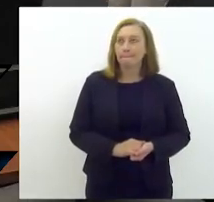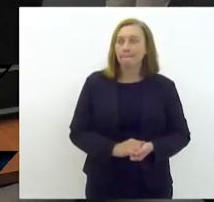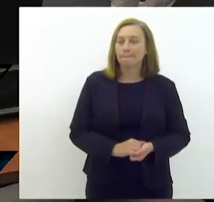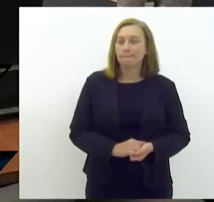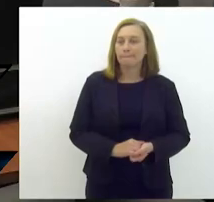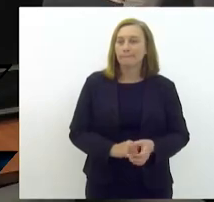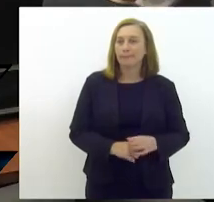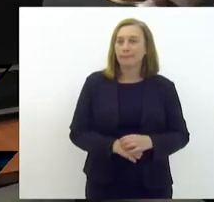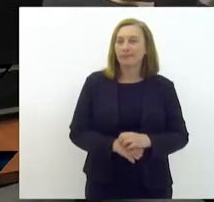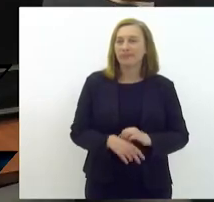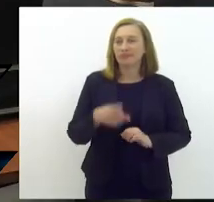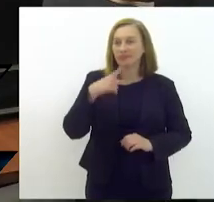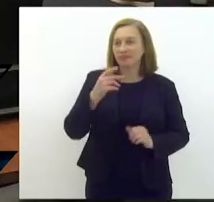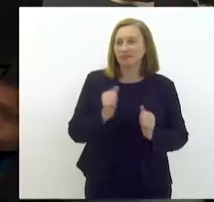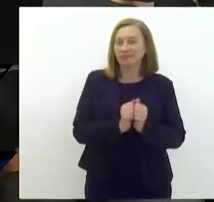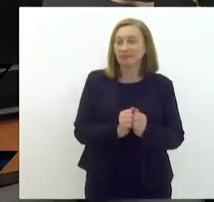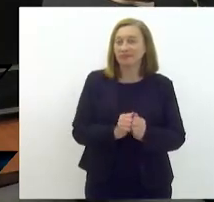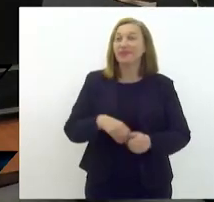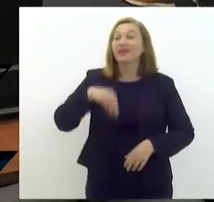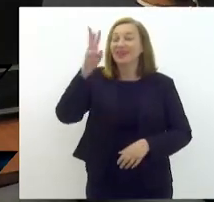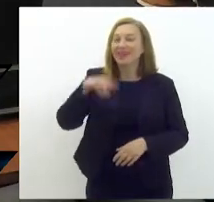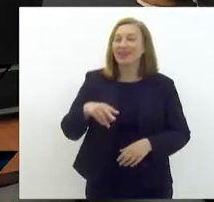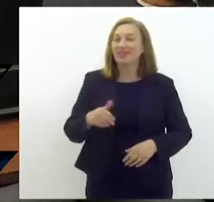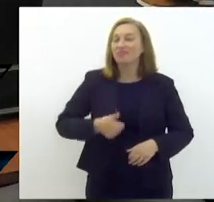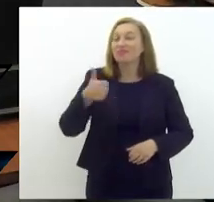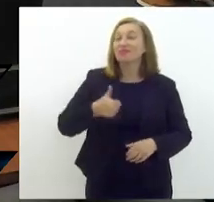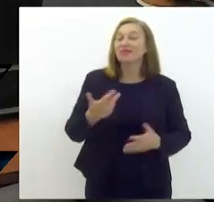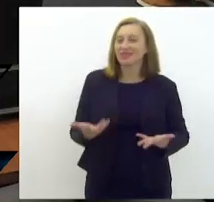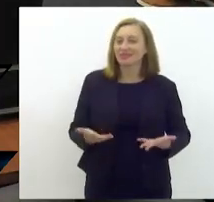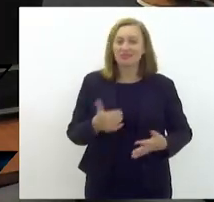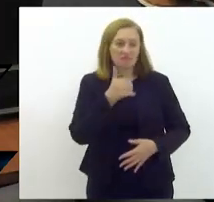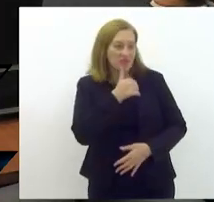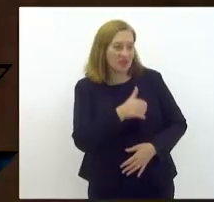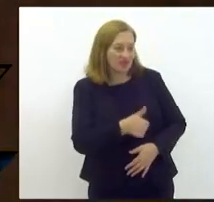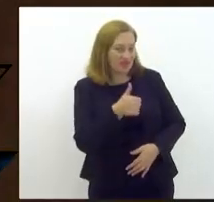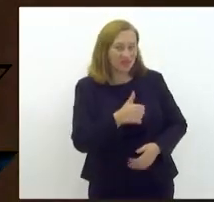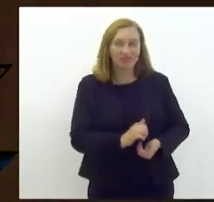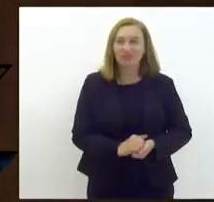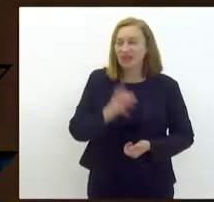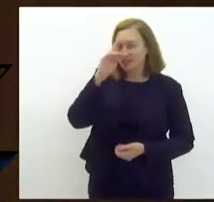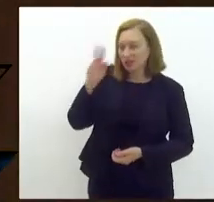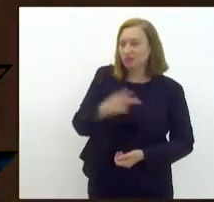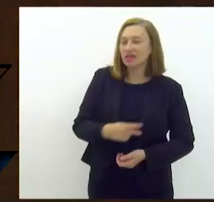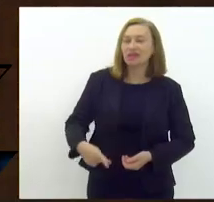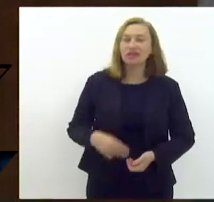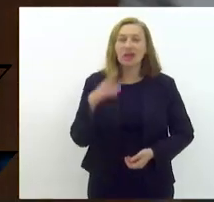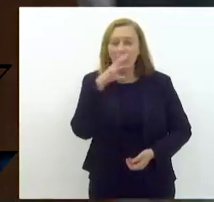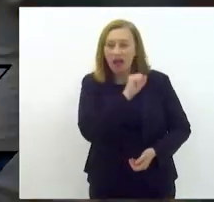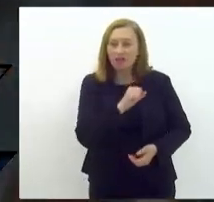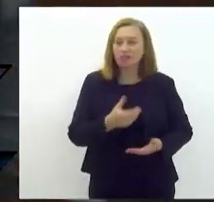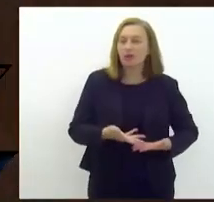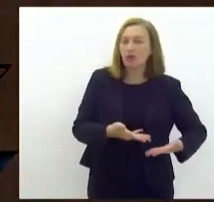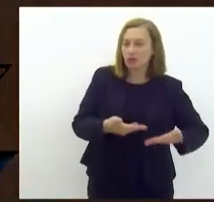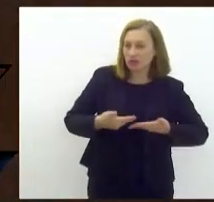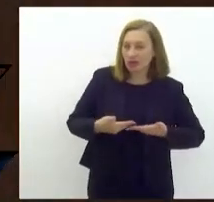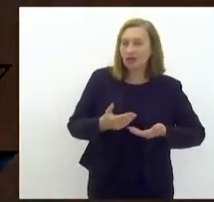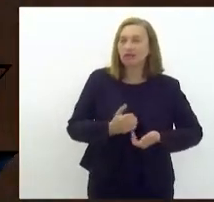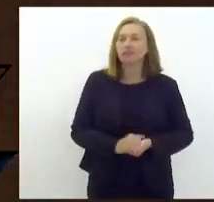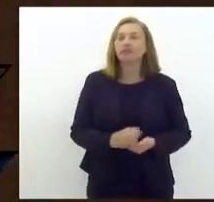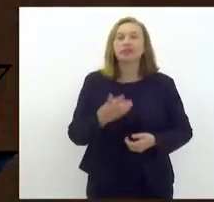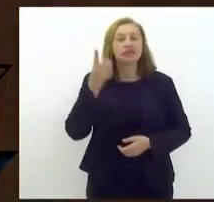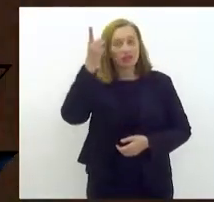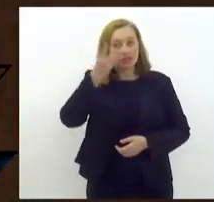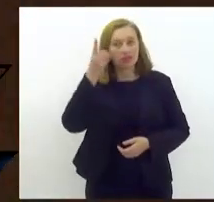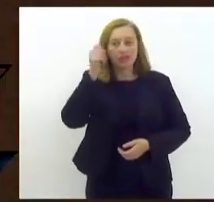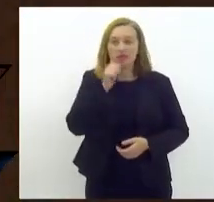falaram junto quem bate Primeiro as Damas senhor presidente muito rápido só para convidar as